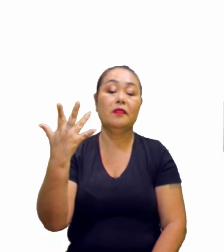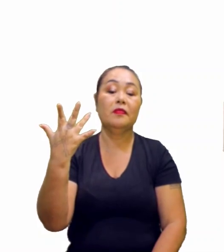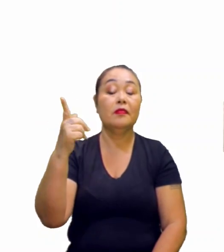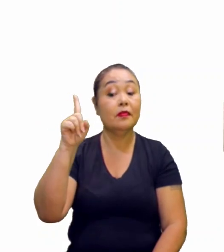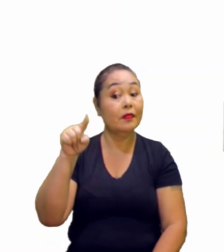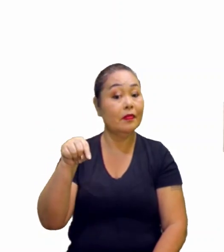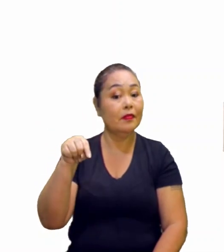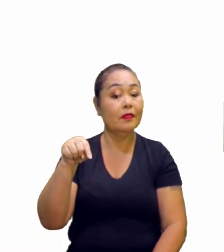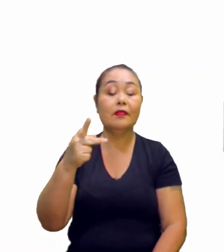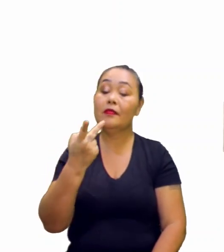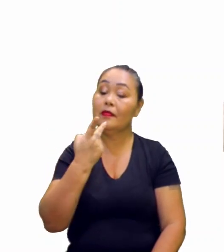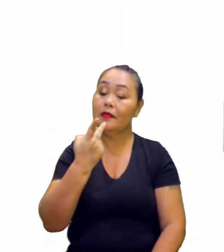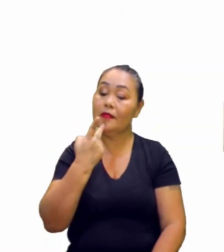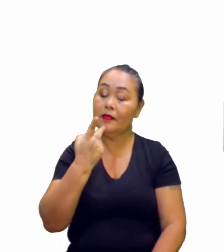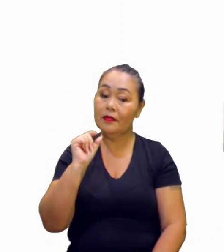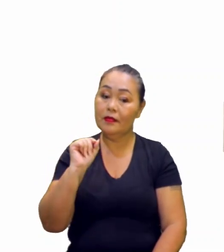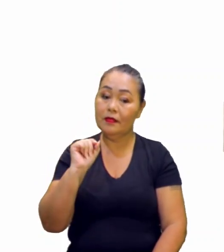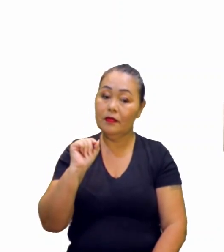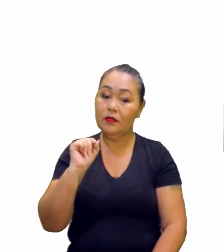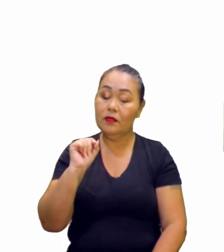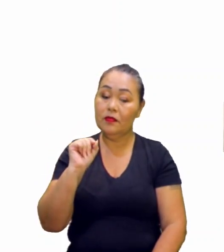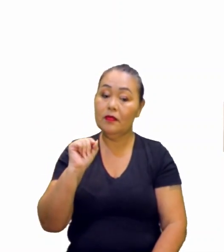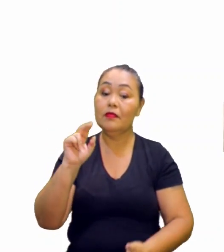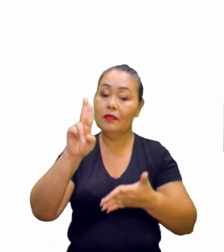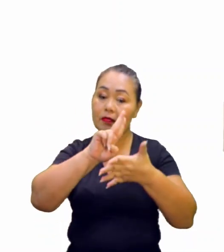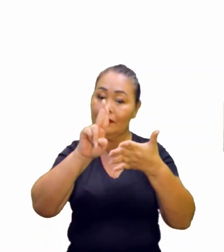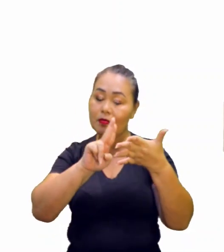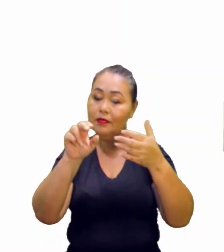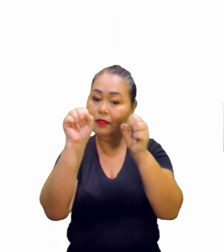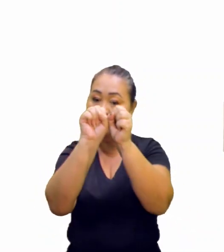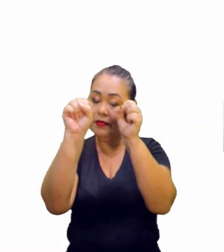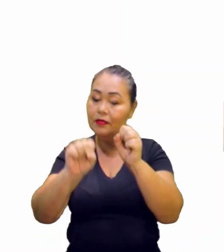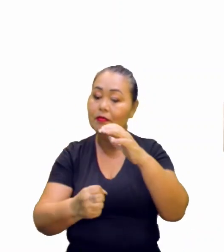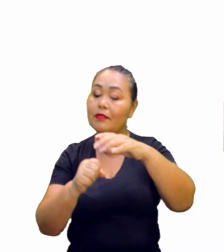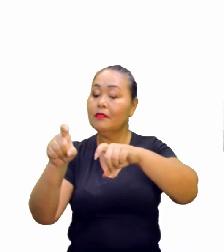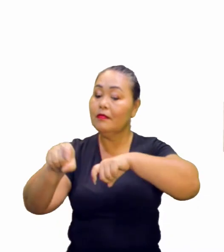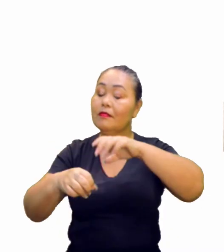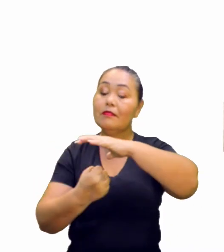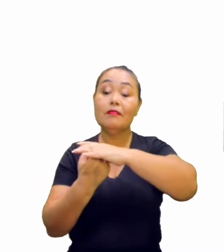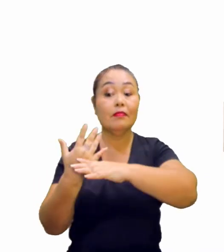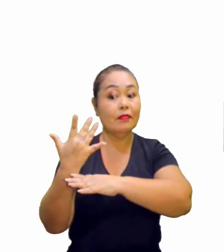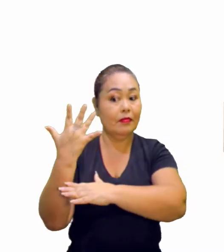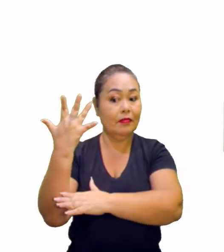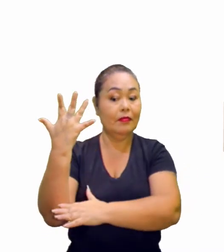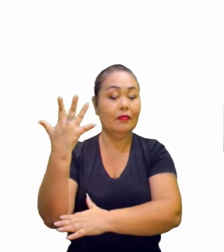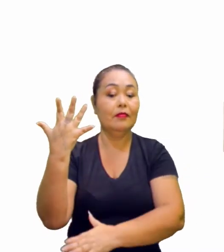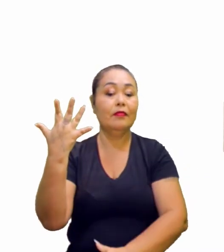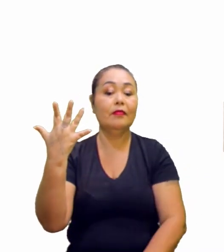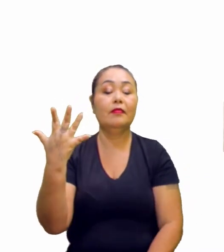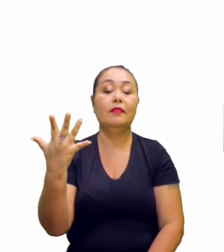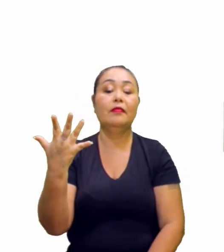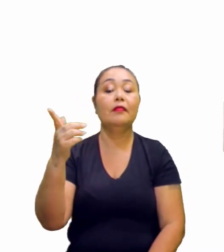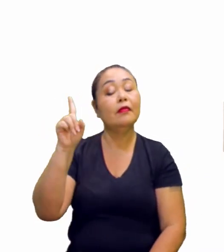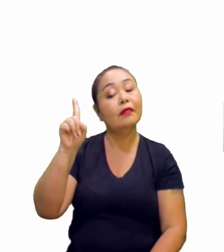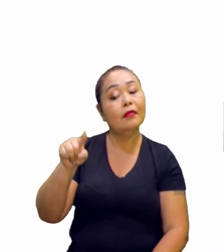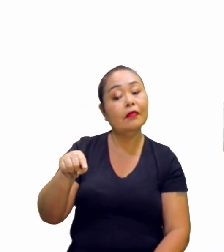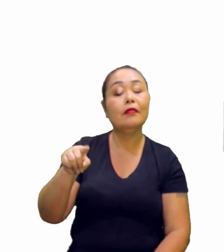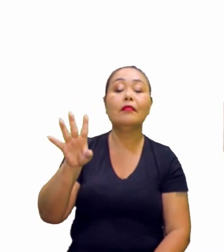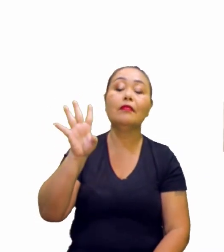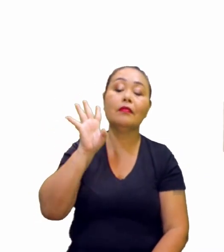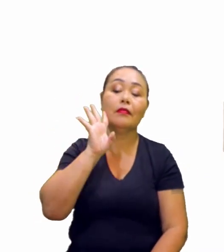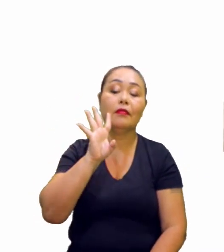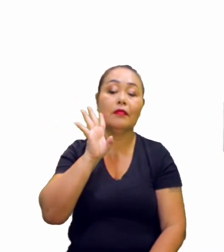E vamos falar e enfatizar sobre a classificação desses sistemas agroflorestais, que é legal a